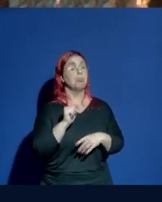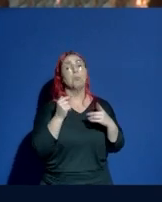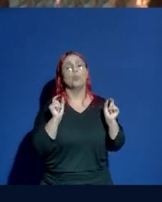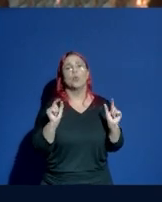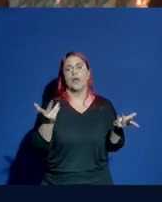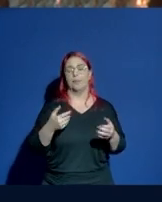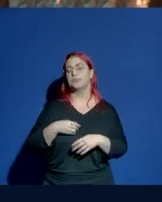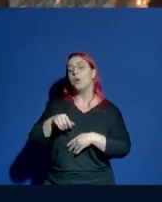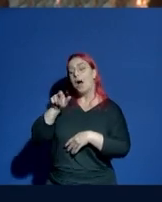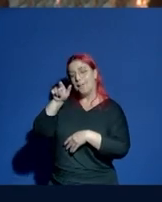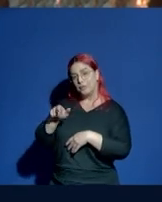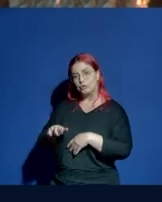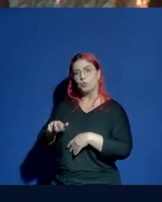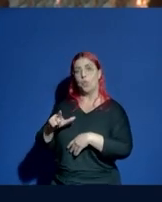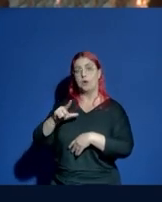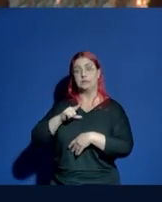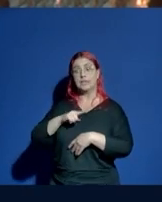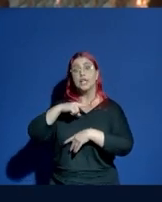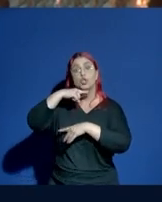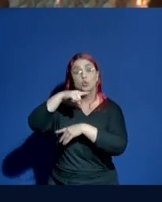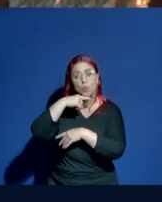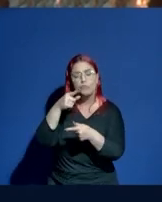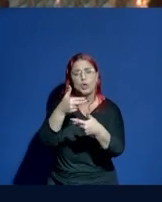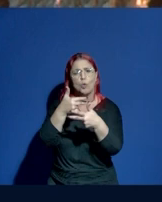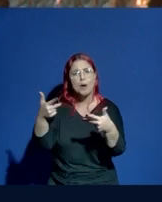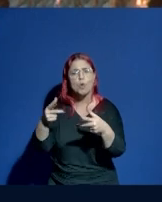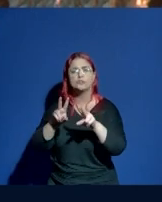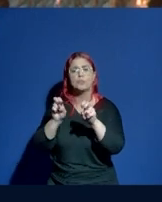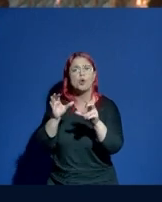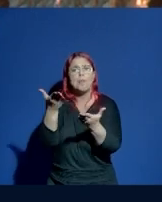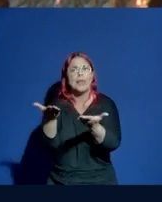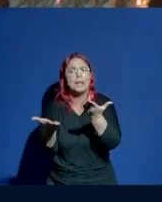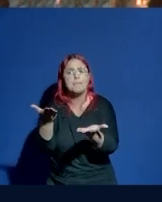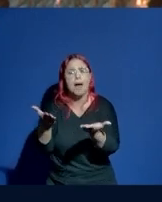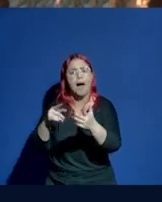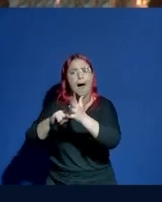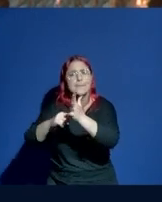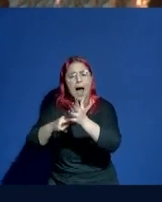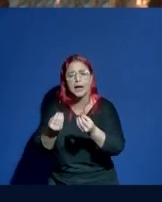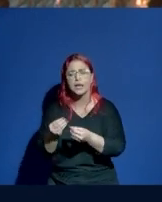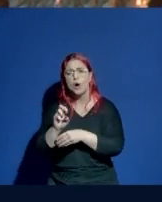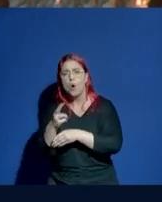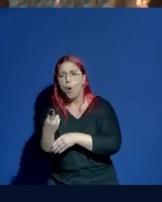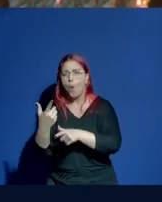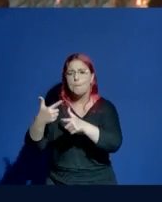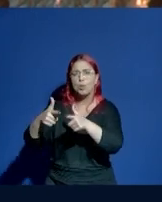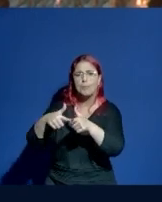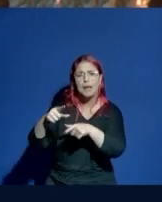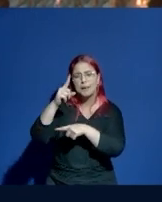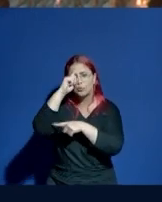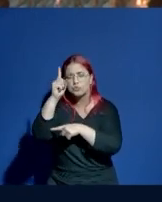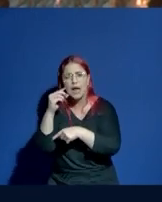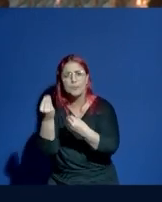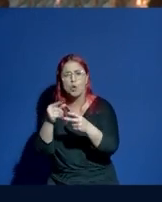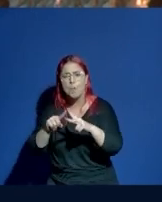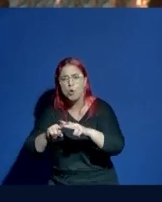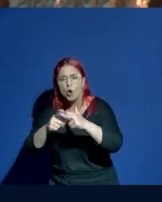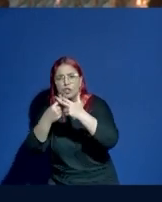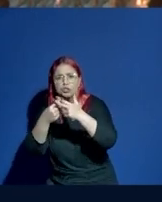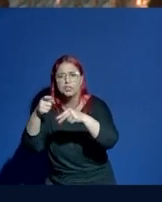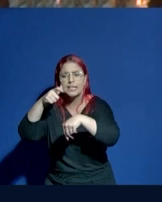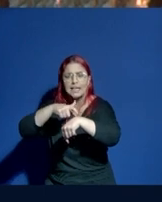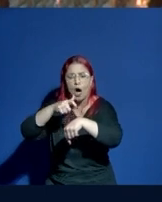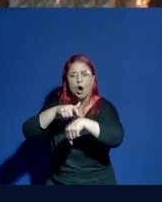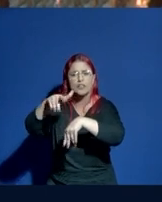ou o operador da máquina consegue se ele tem uma dúvida referente a calibração da máquina ou ele tem algum problema que ele não sabe o que é como corrigir lá na